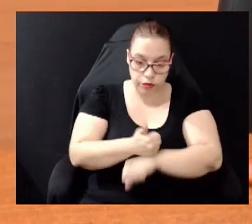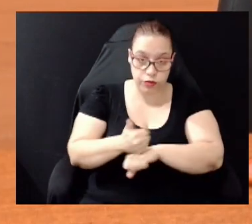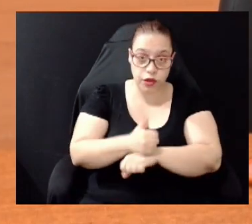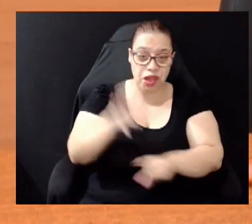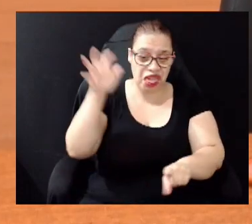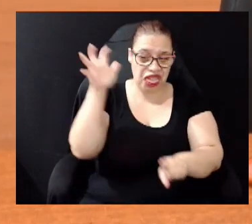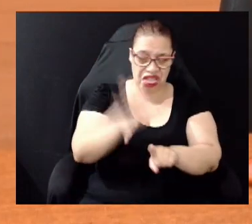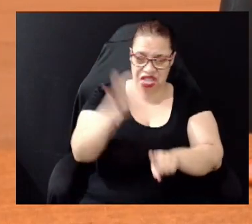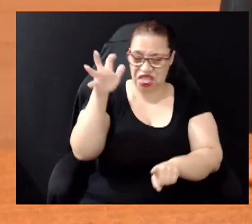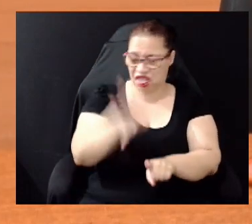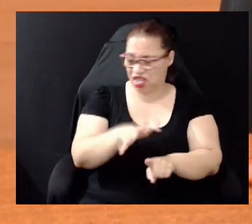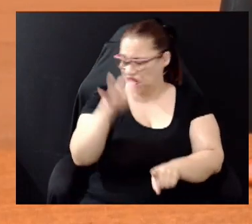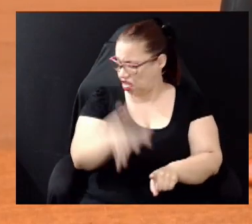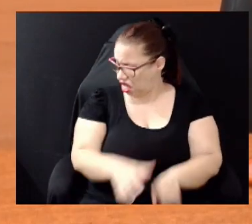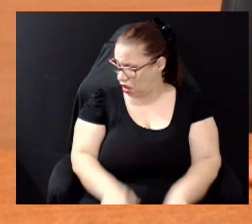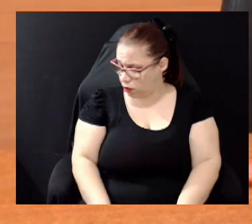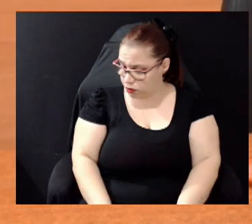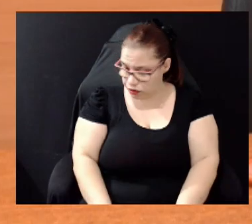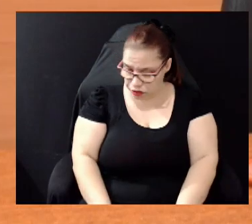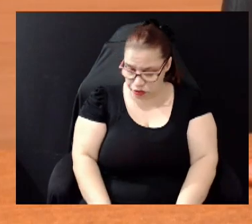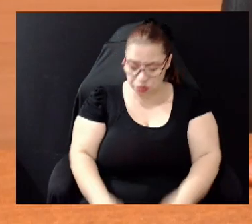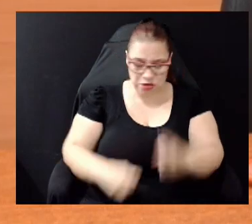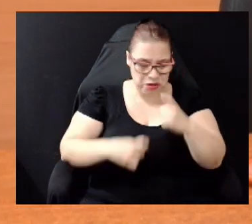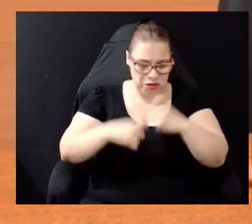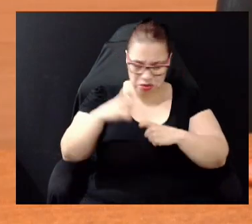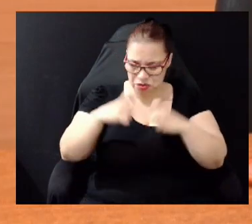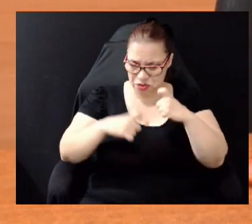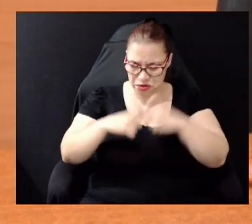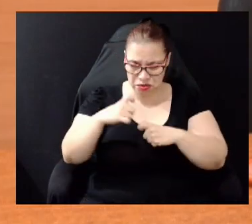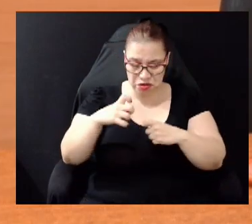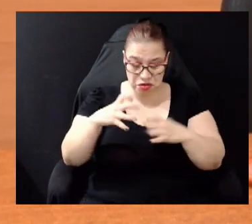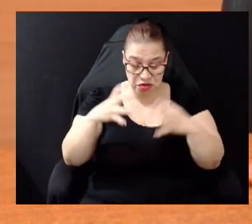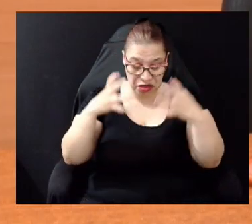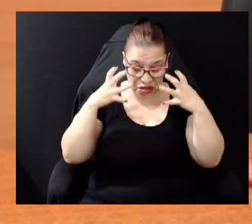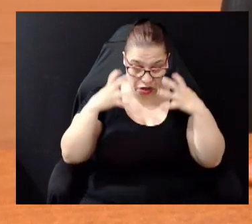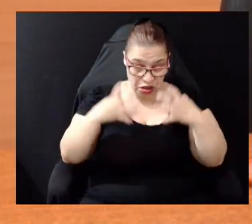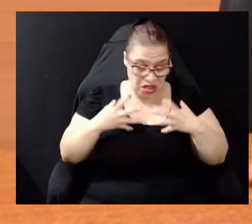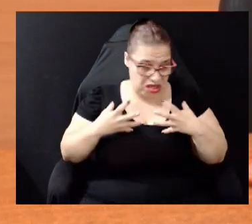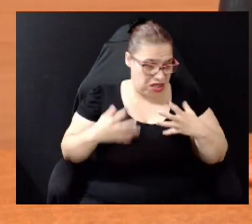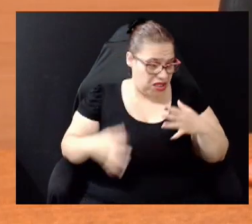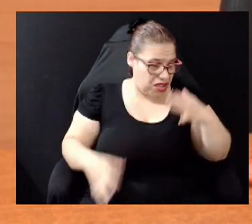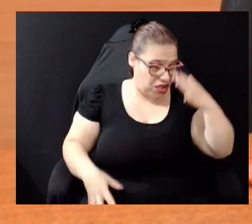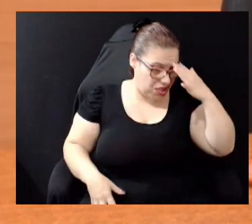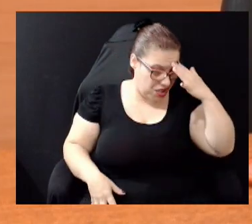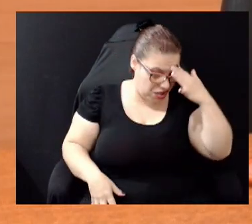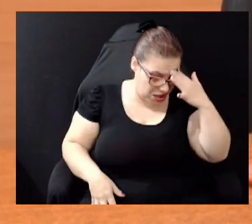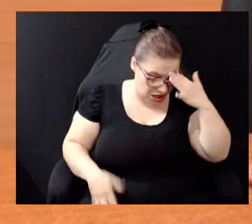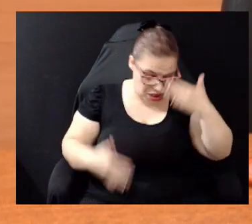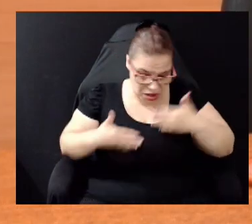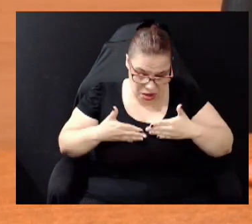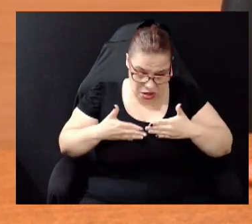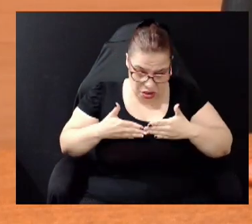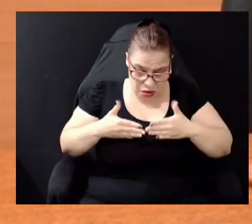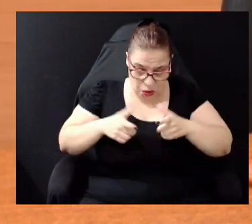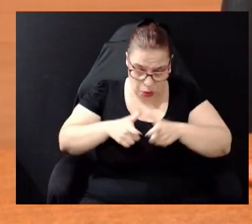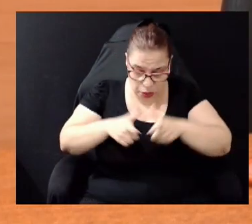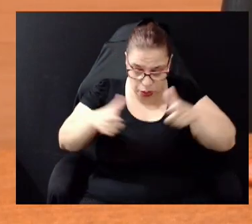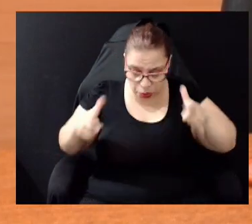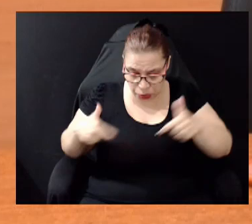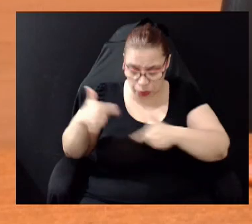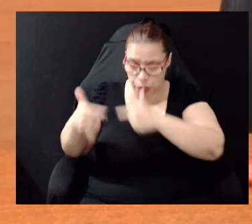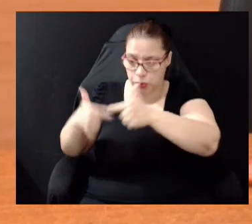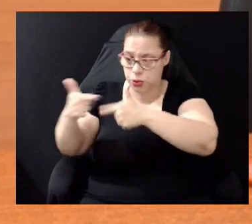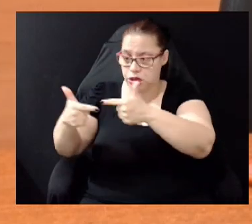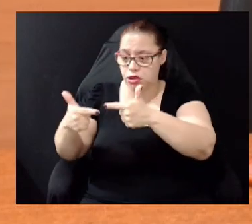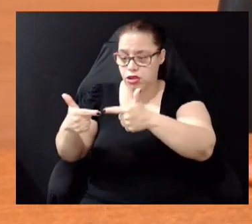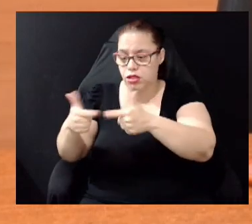Né? O assédio sexual, o assédio moral, a intensificação do trabalho por gestões autoritárias. Nós sabemos que esse assédio não